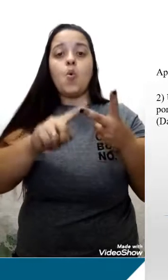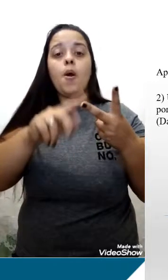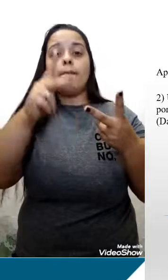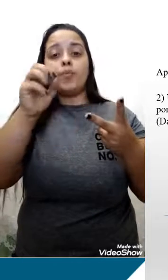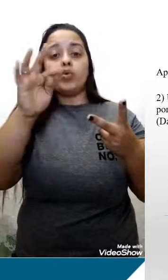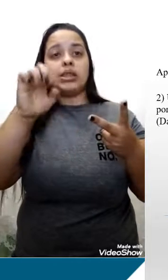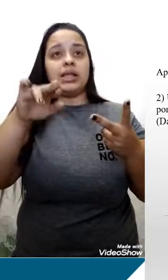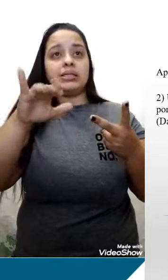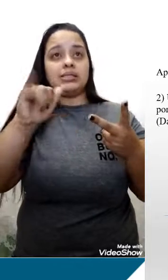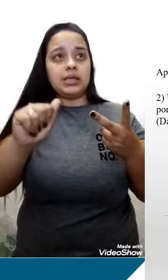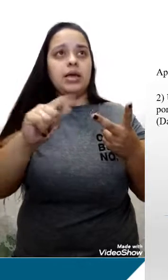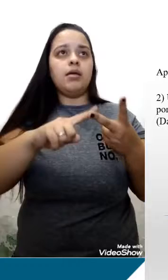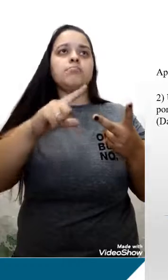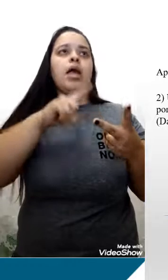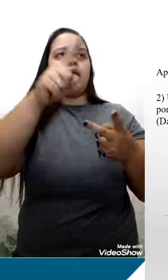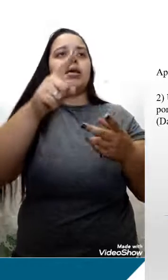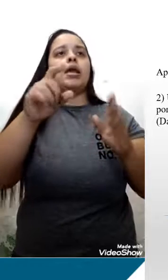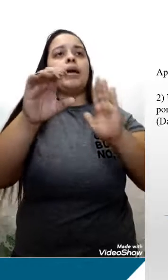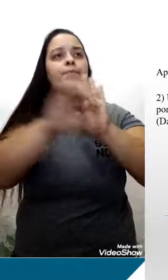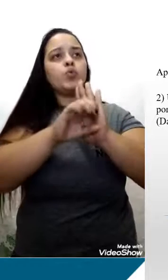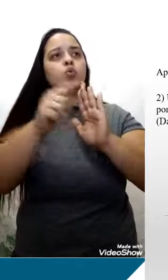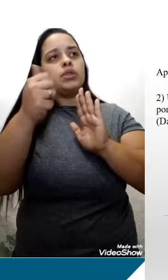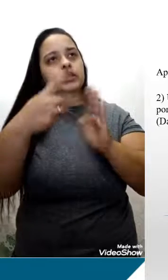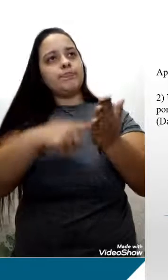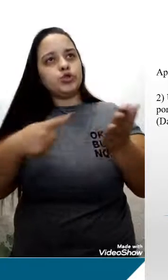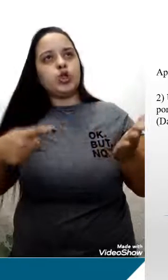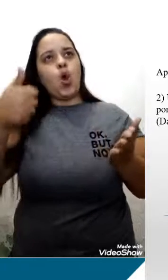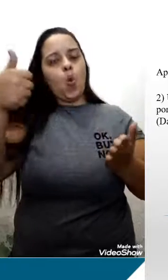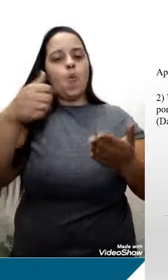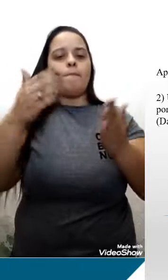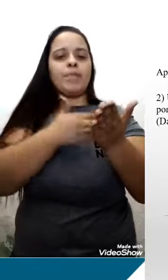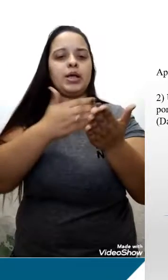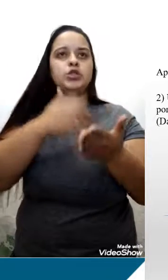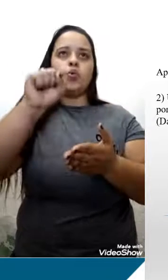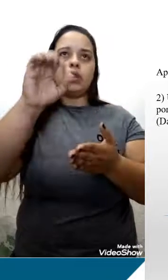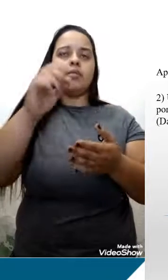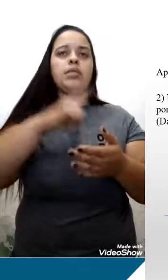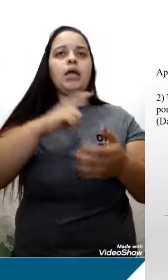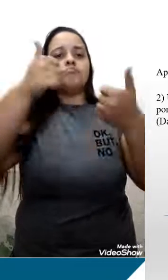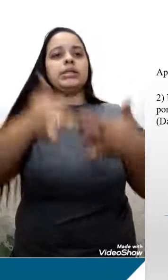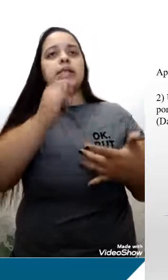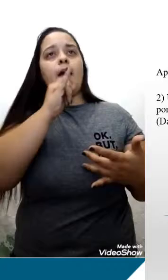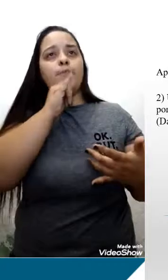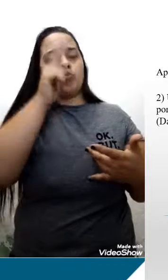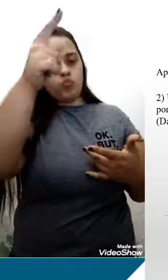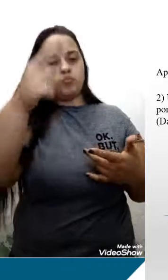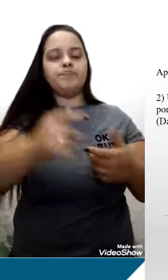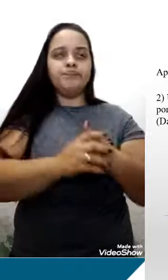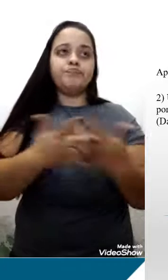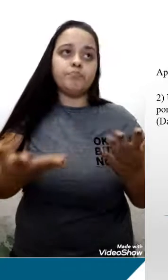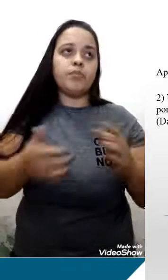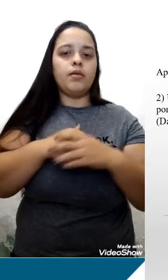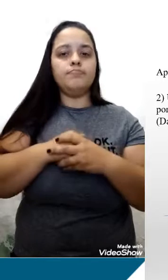capítulo 13, na página 80, indicado como exemplo 2, nós temos a questão demonstrada abaixo. Vamos